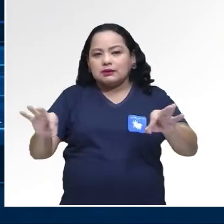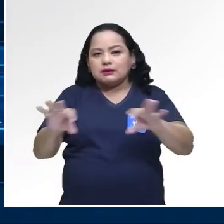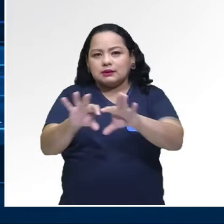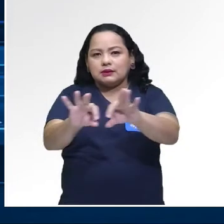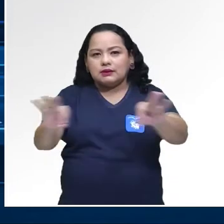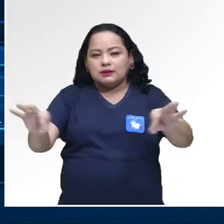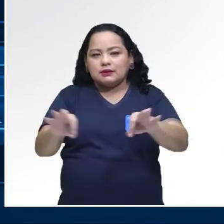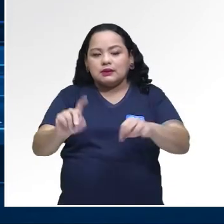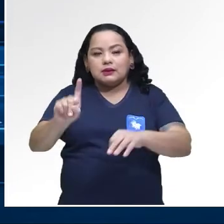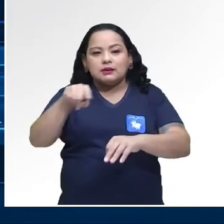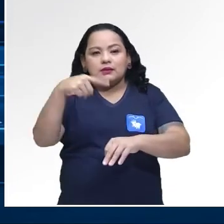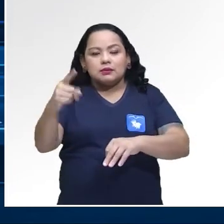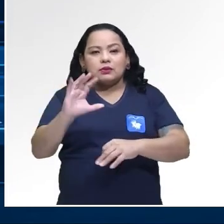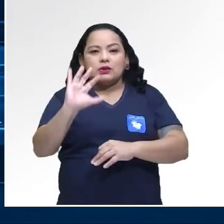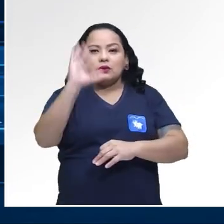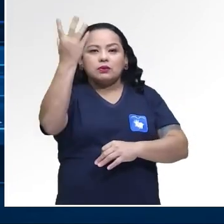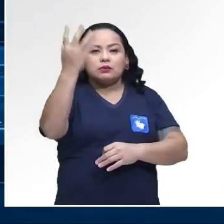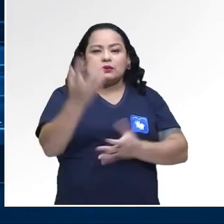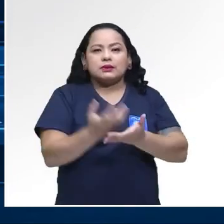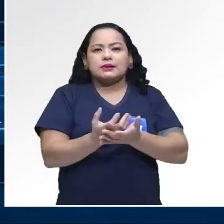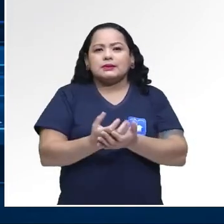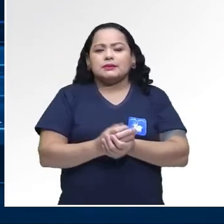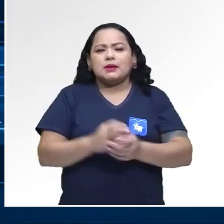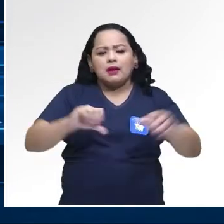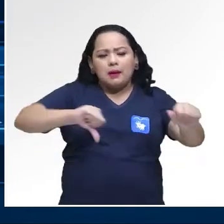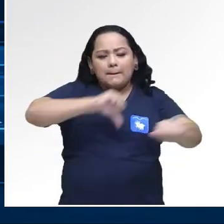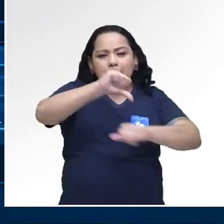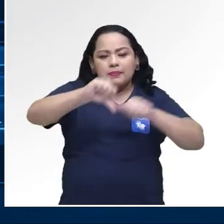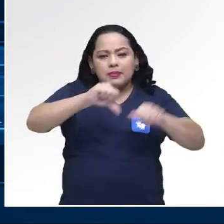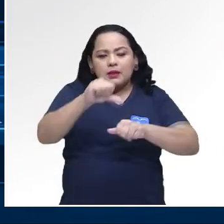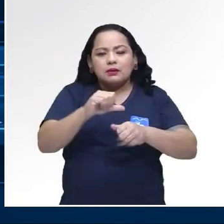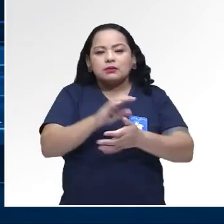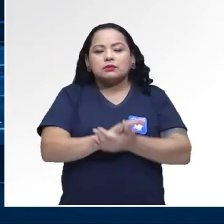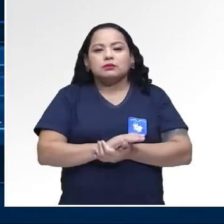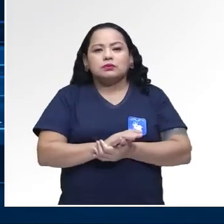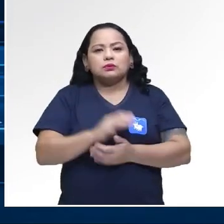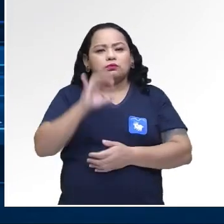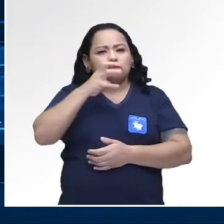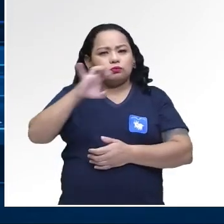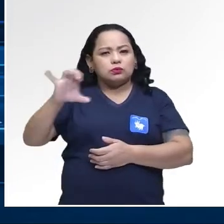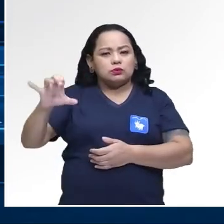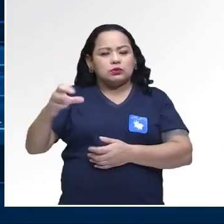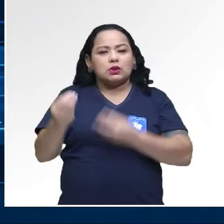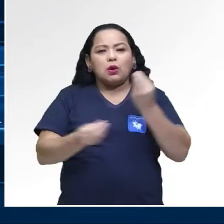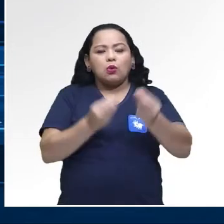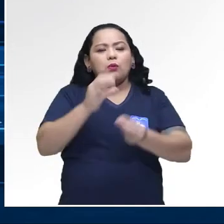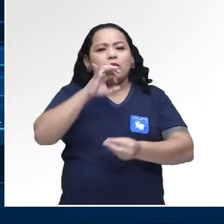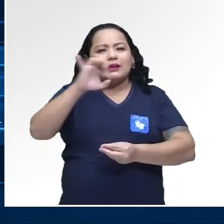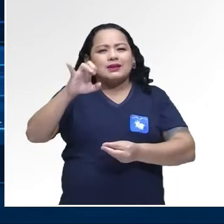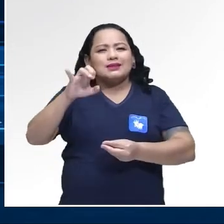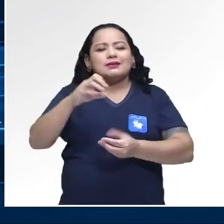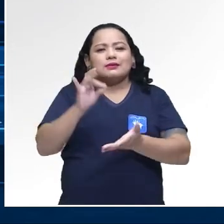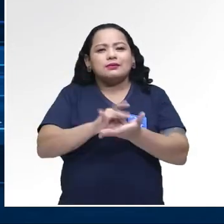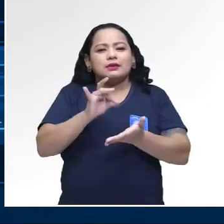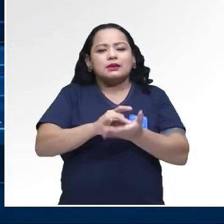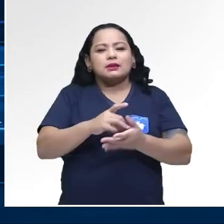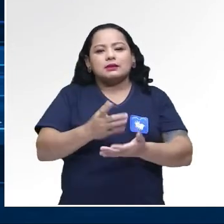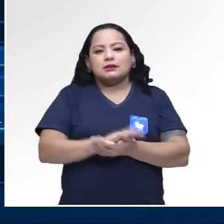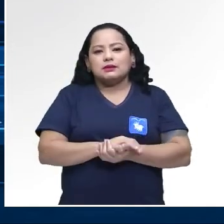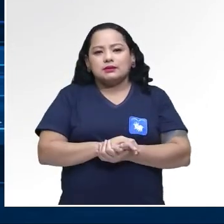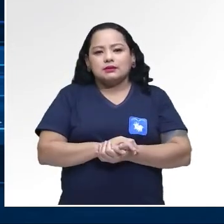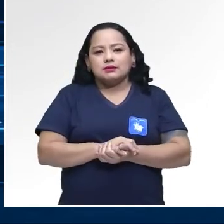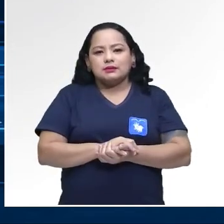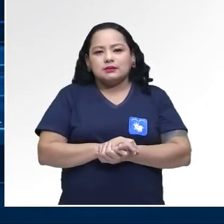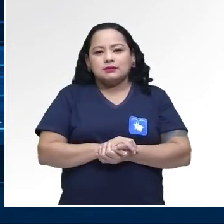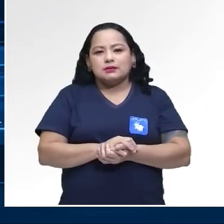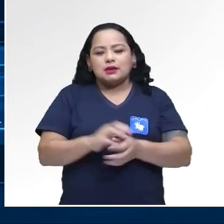Né? Depois que acontece o processo de transformação dessa energia em energia elétrica, elas passam por essas redes